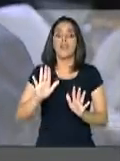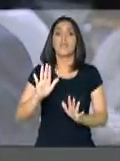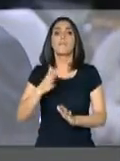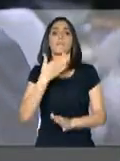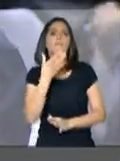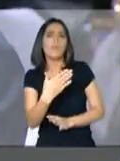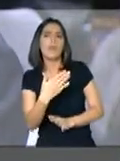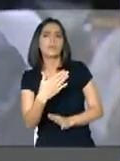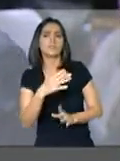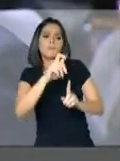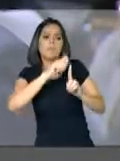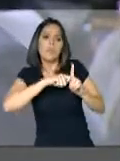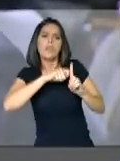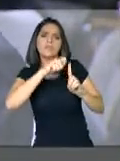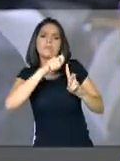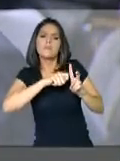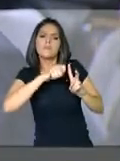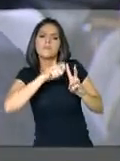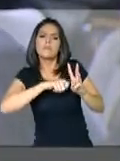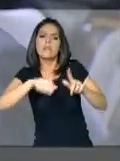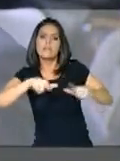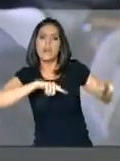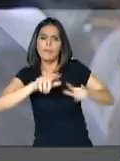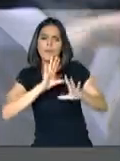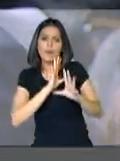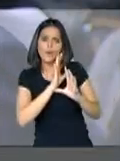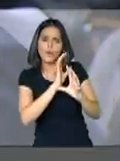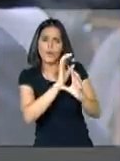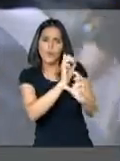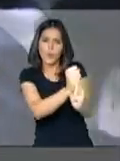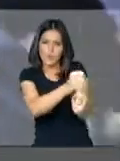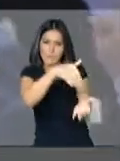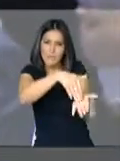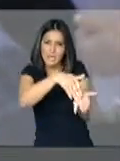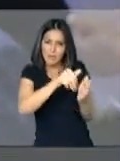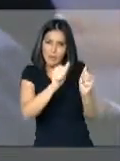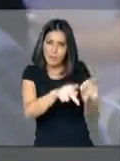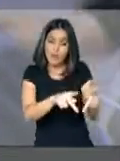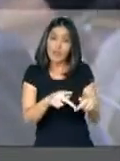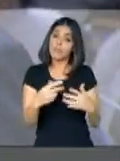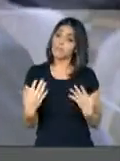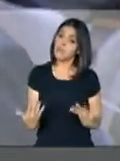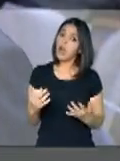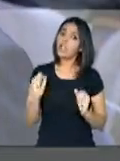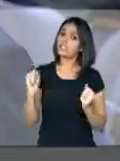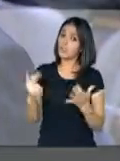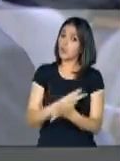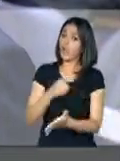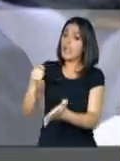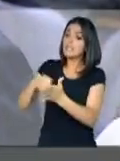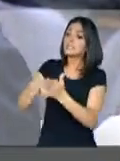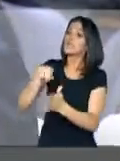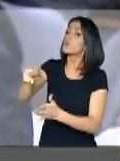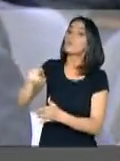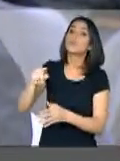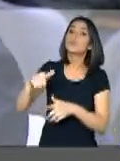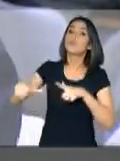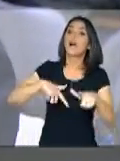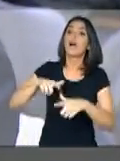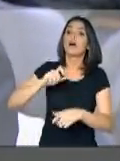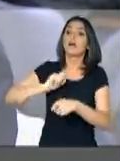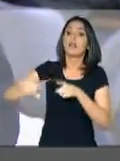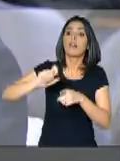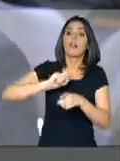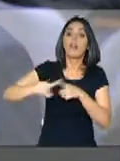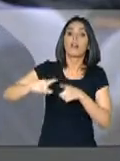agregue-se os meses de trabalho até se formar o mínimo da categoria, eu posso estar exigindo aqui para um trabalhador a necessidade dele trabalhar